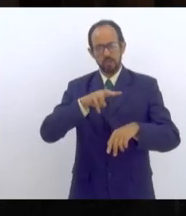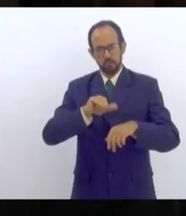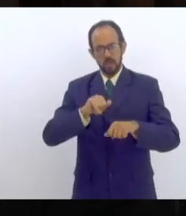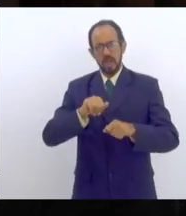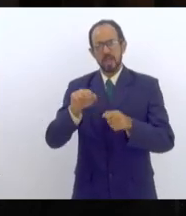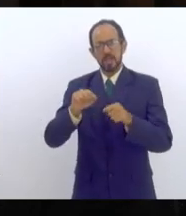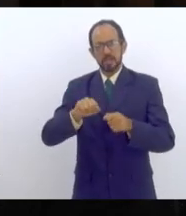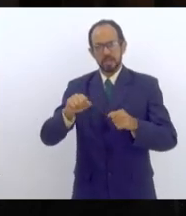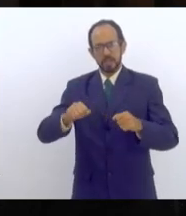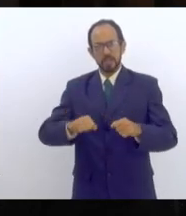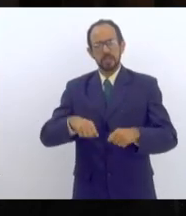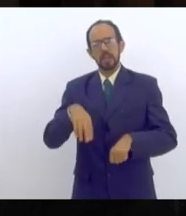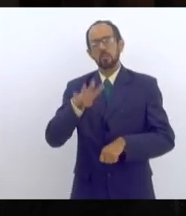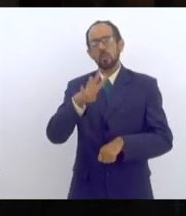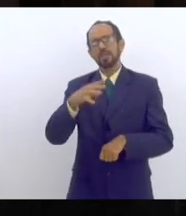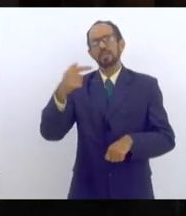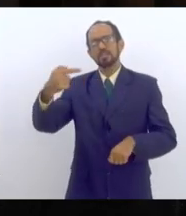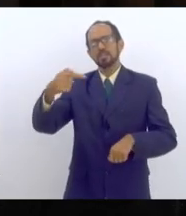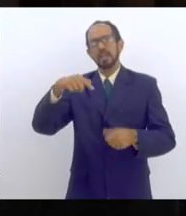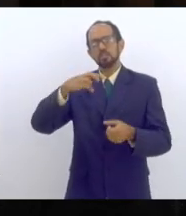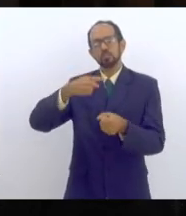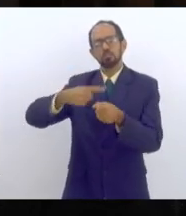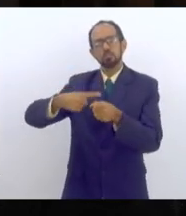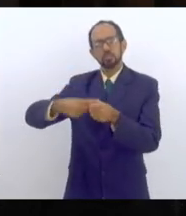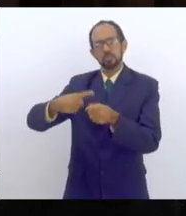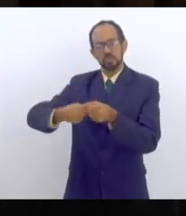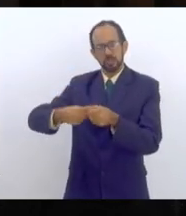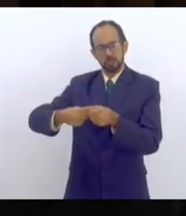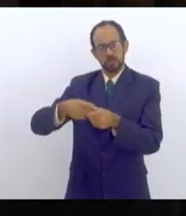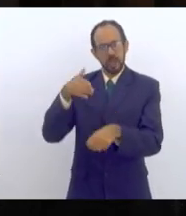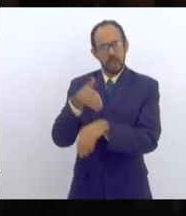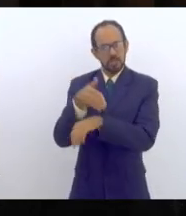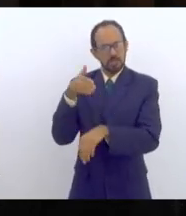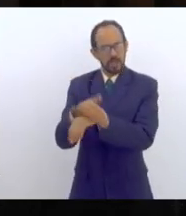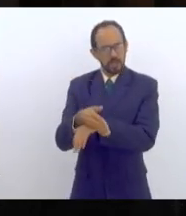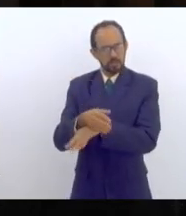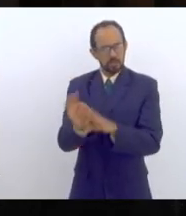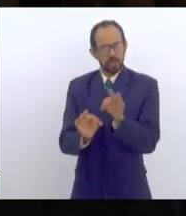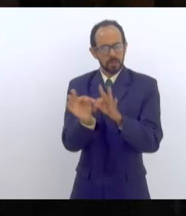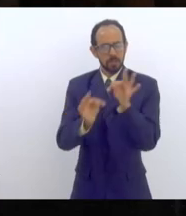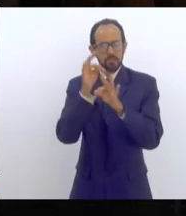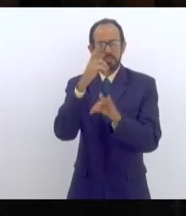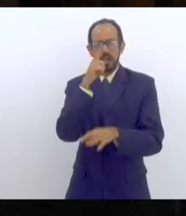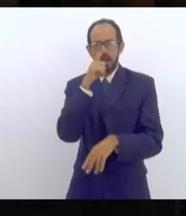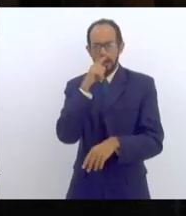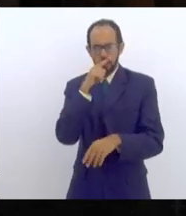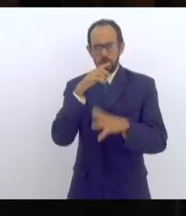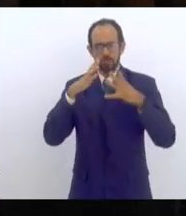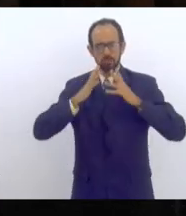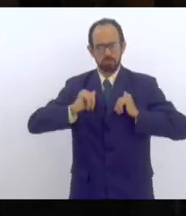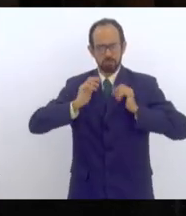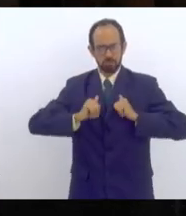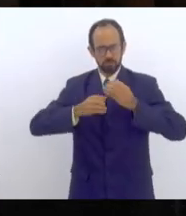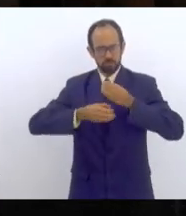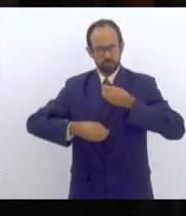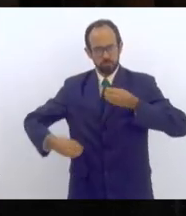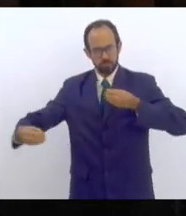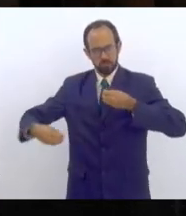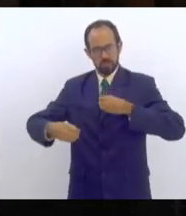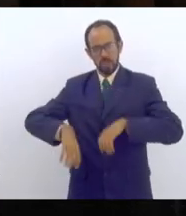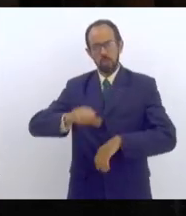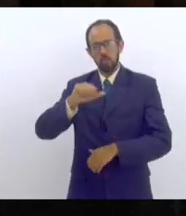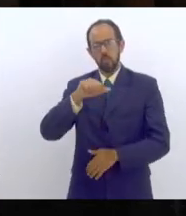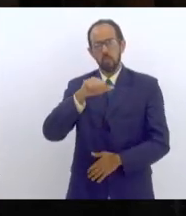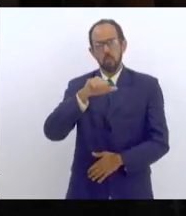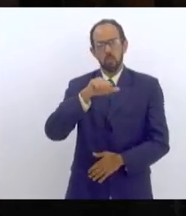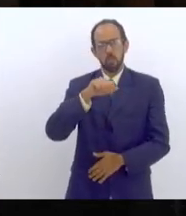em 47 municípios, deputado Mata Rocha. Serão cerca de 13 milhões de pessoas beneficiadas.